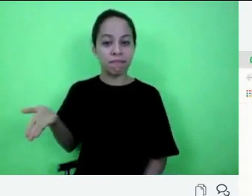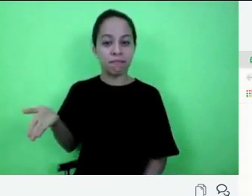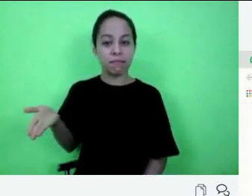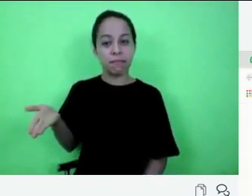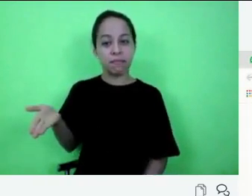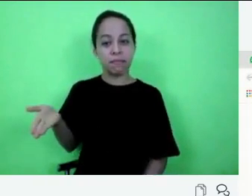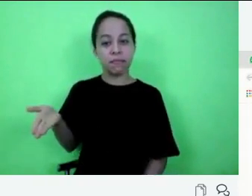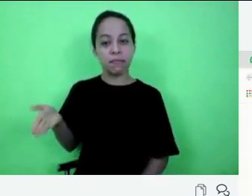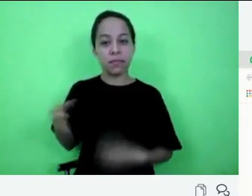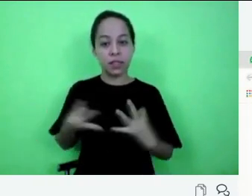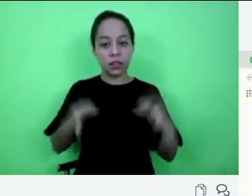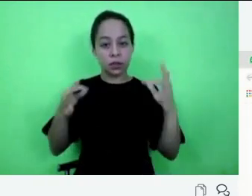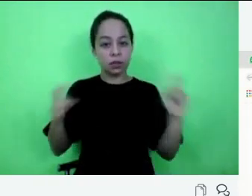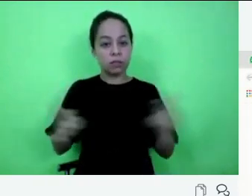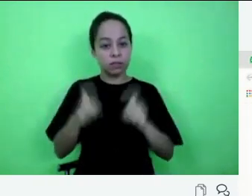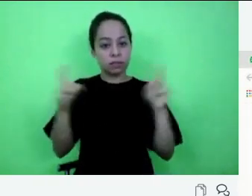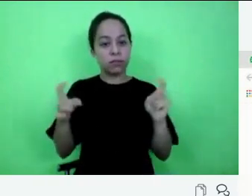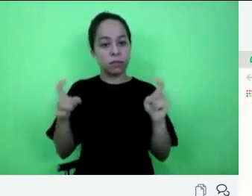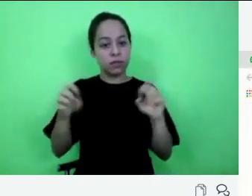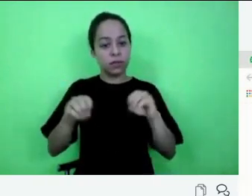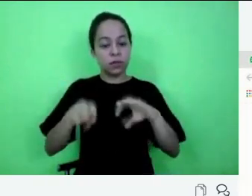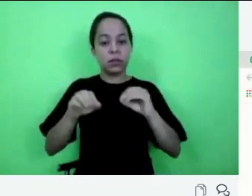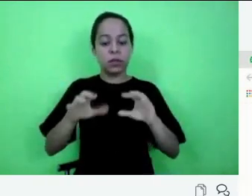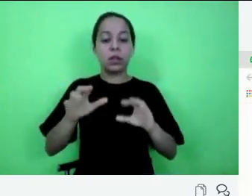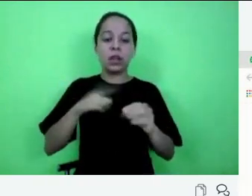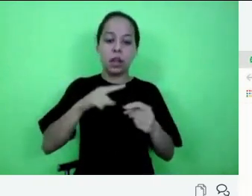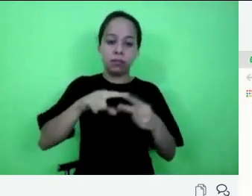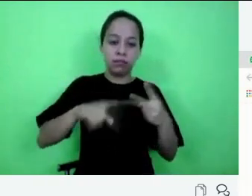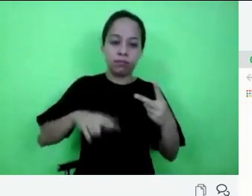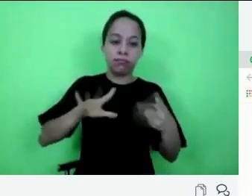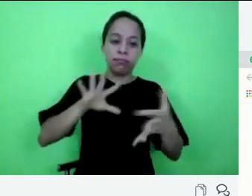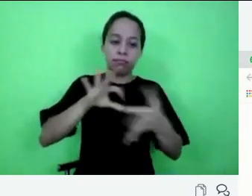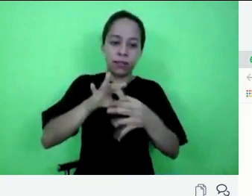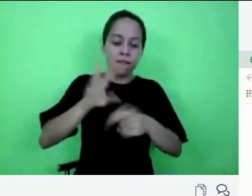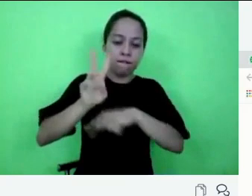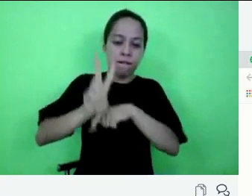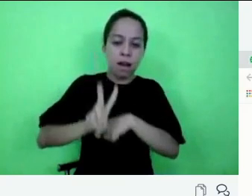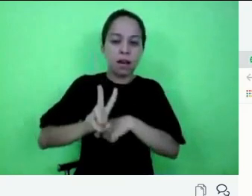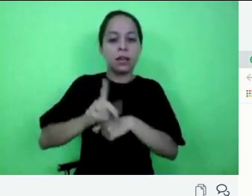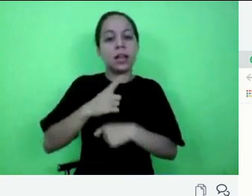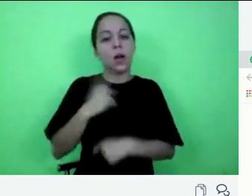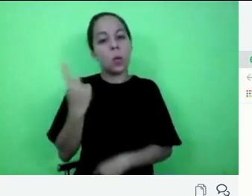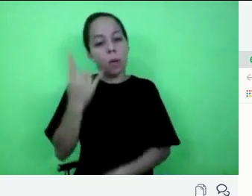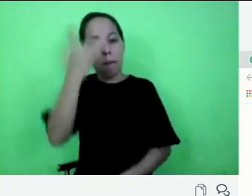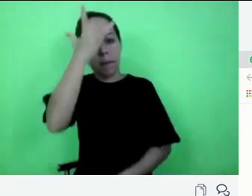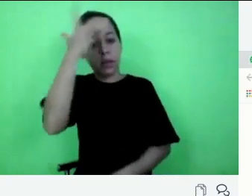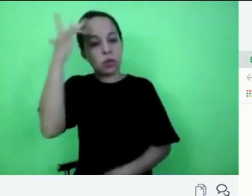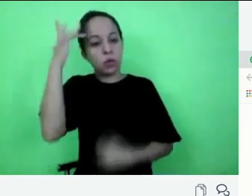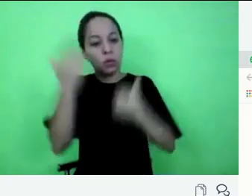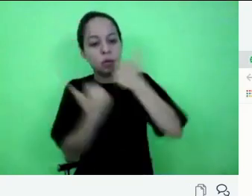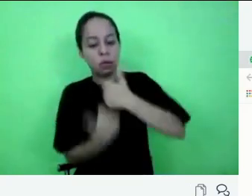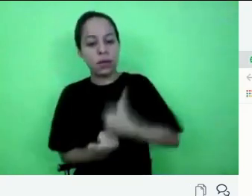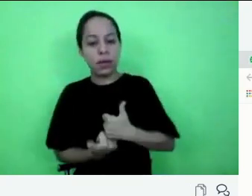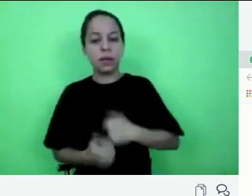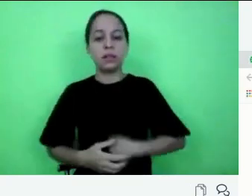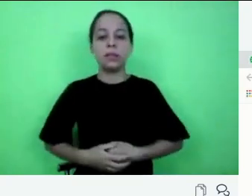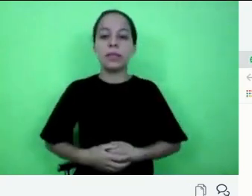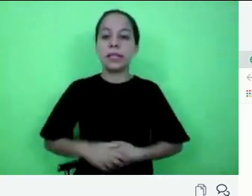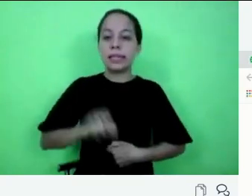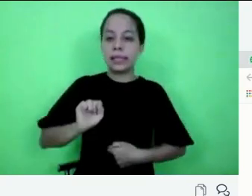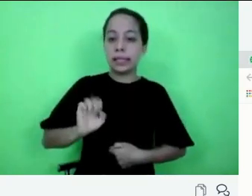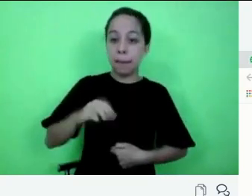Os dois classificados dentro do número de vagas e, na sequência, o suplente. O número da semente